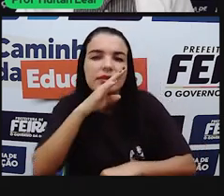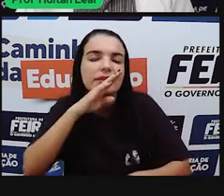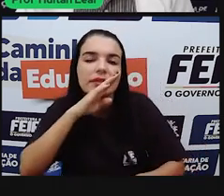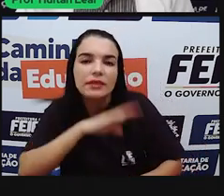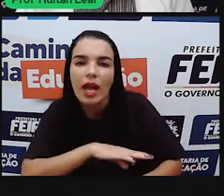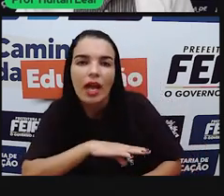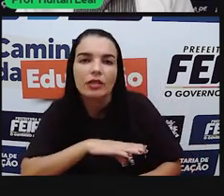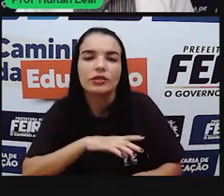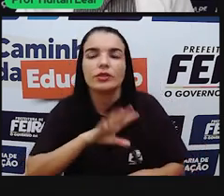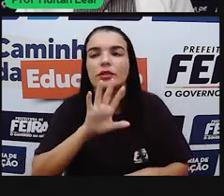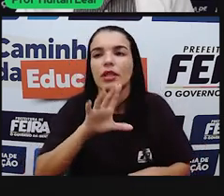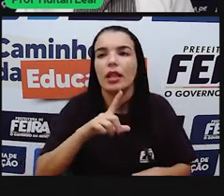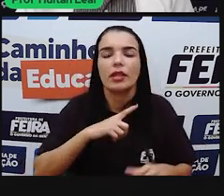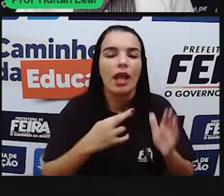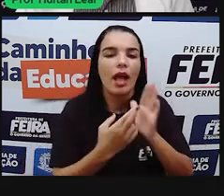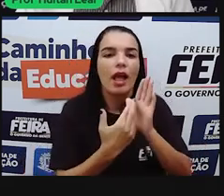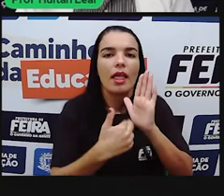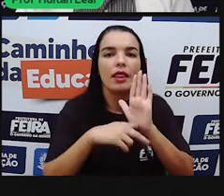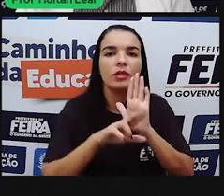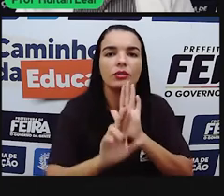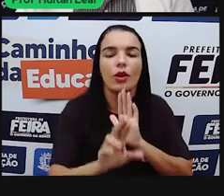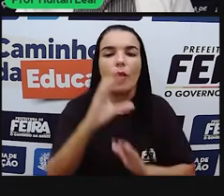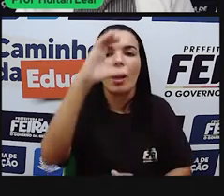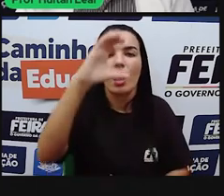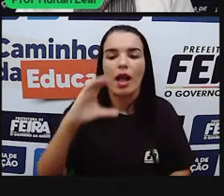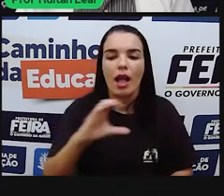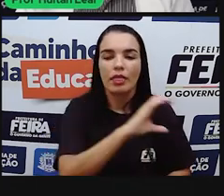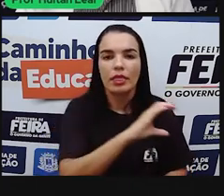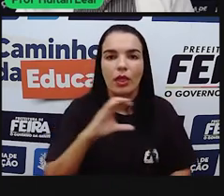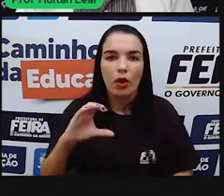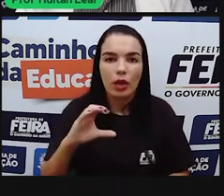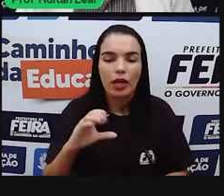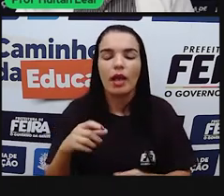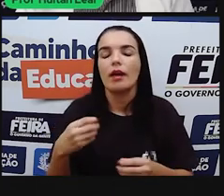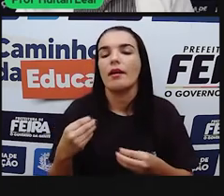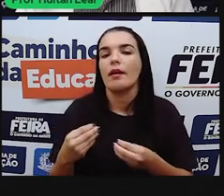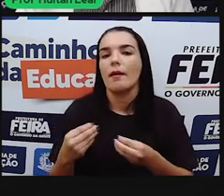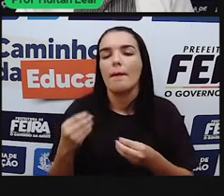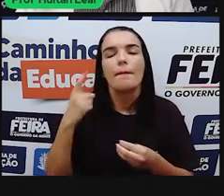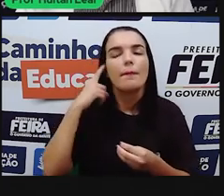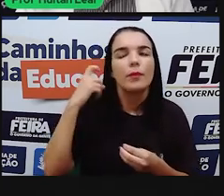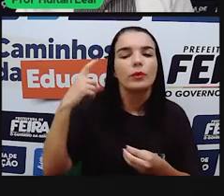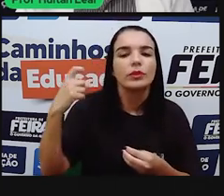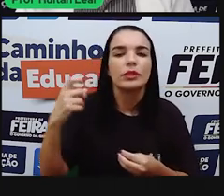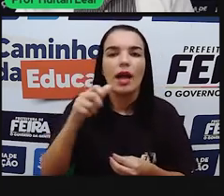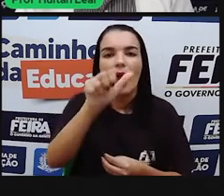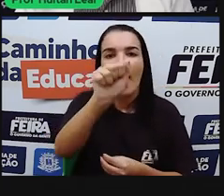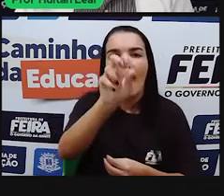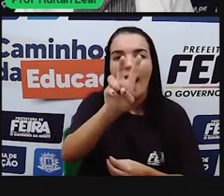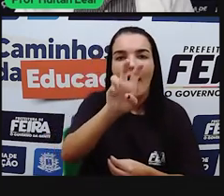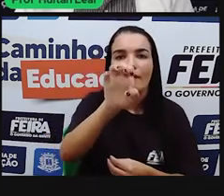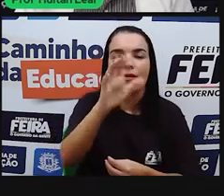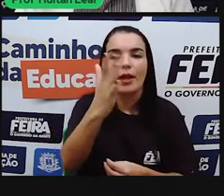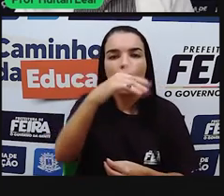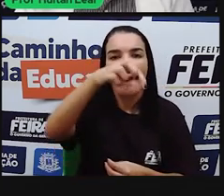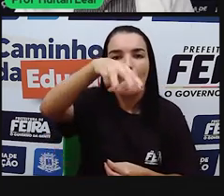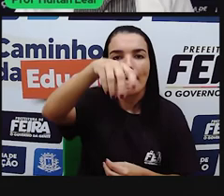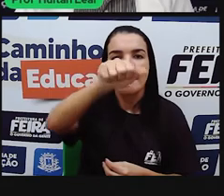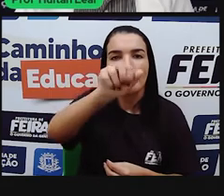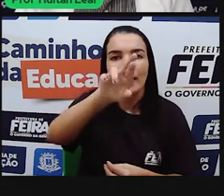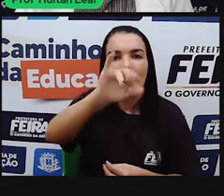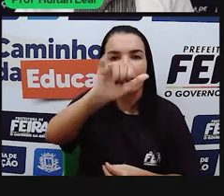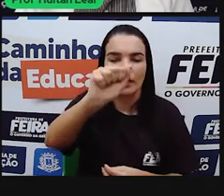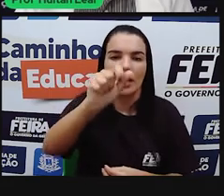tradição católica colocam a Ave Maria, Ave Maria de Schubert, que é essa aqui que vocês